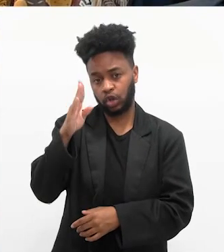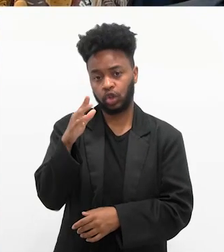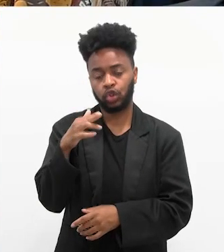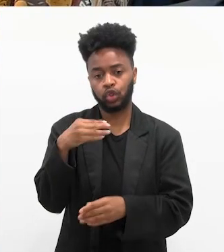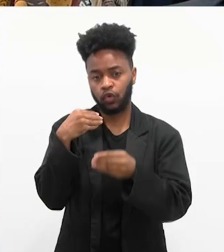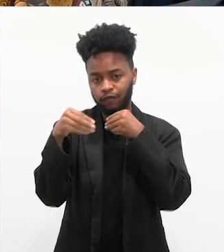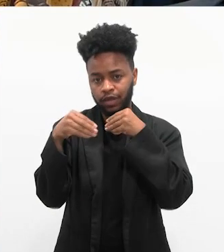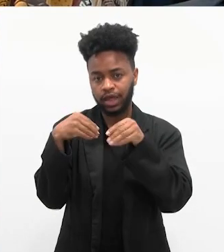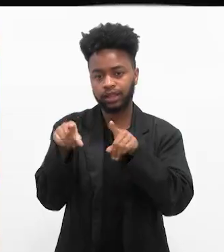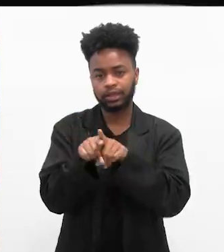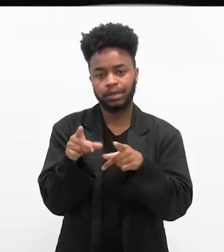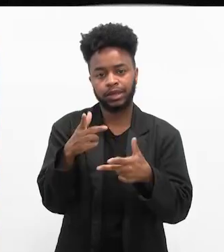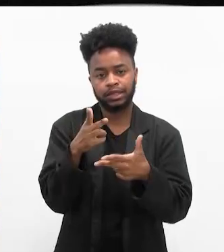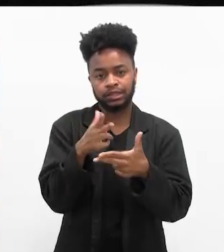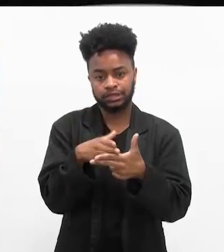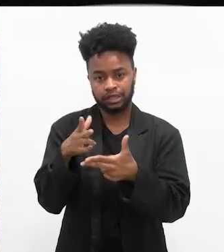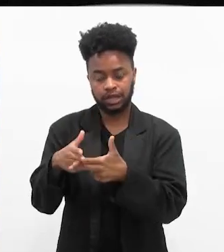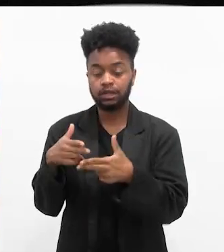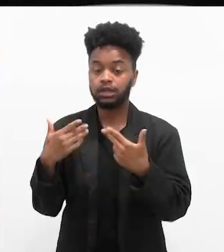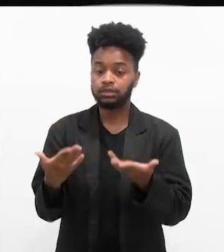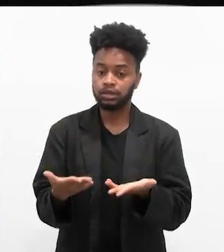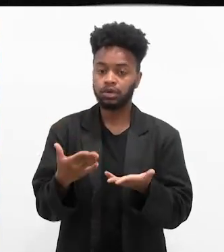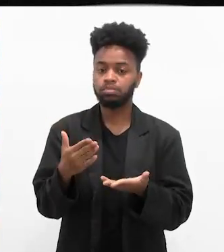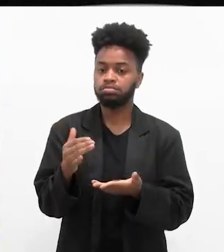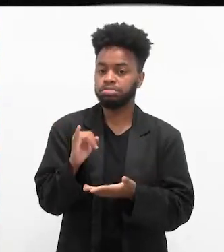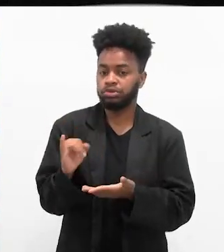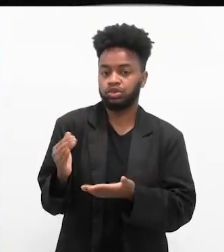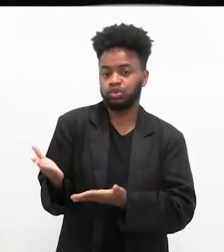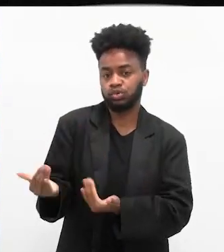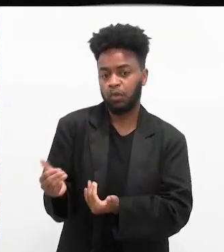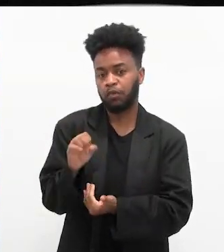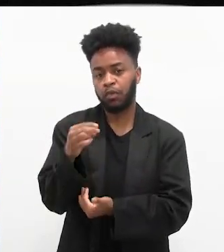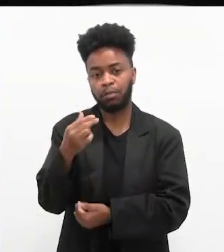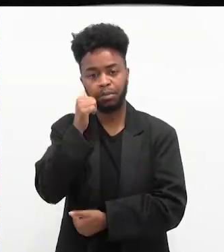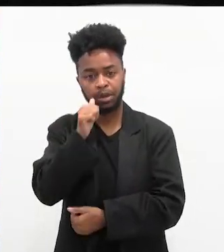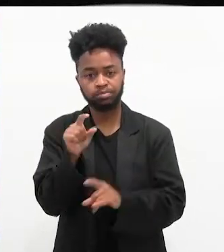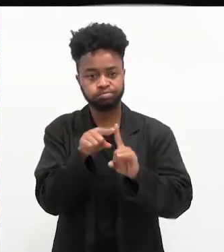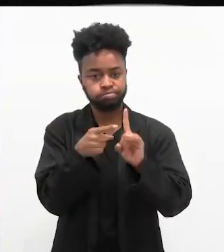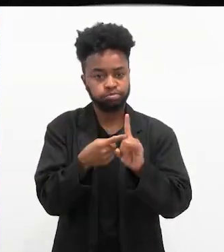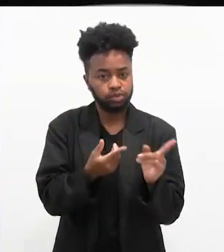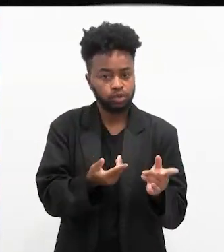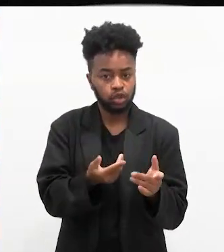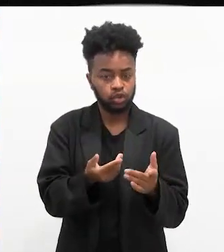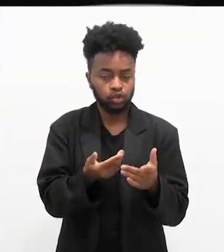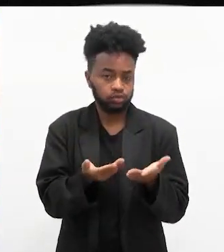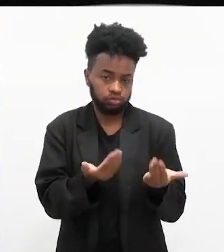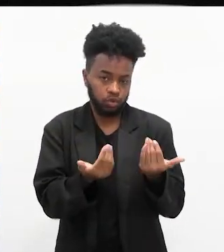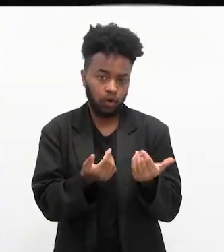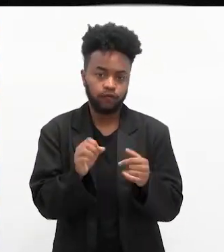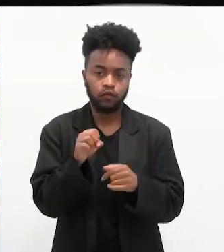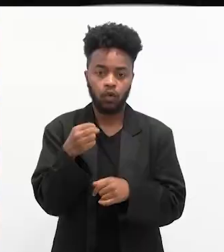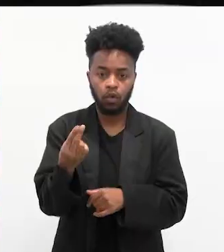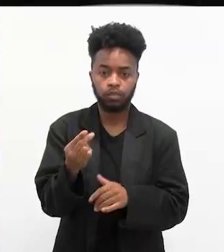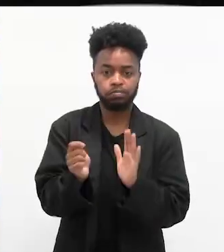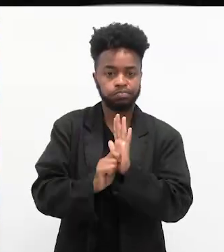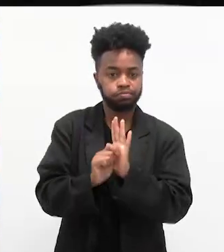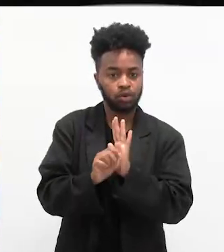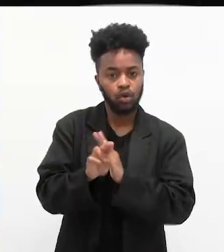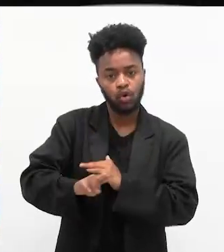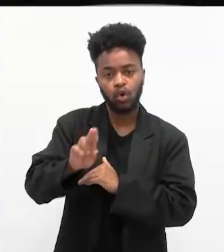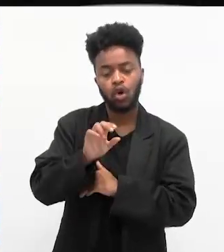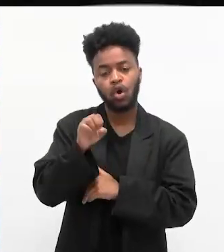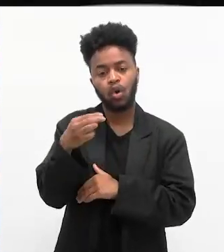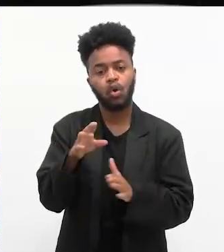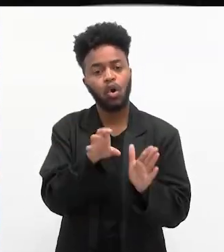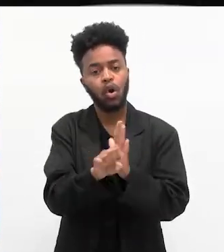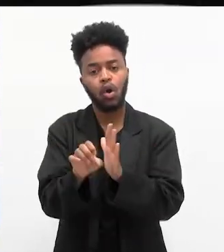Principalmente novelas e seriados. Aí o jovem, ou a menina engravida nova, ou o jovem está envolvido com drogas, ou